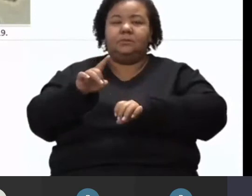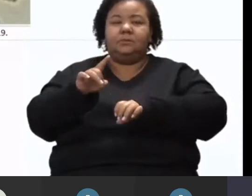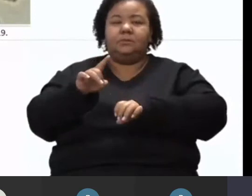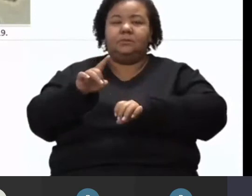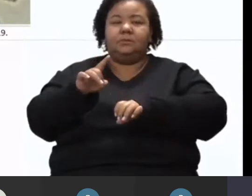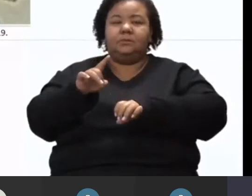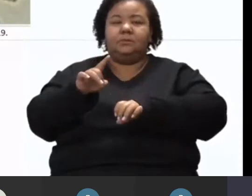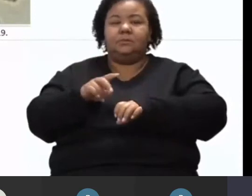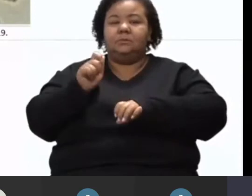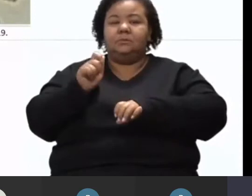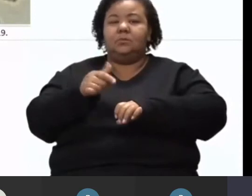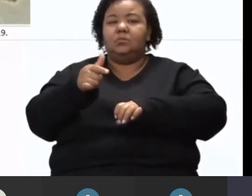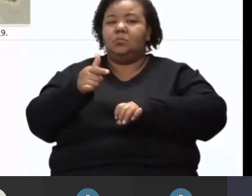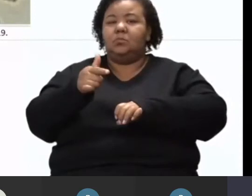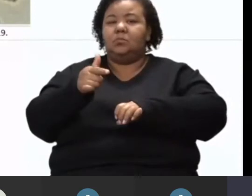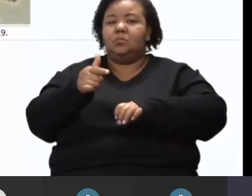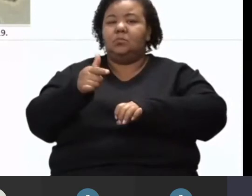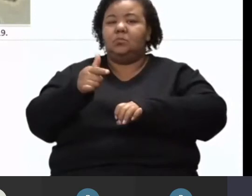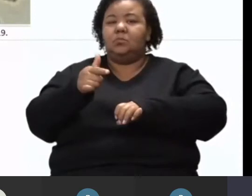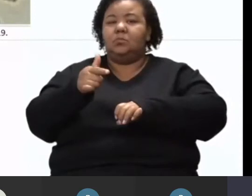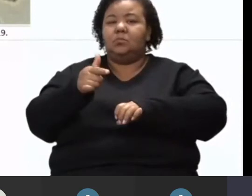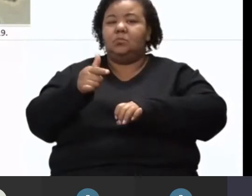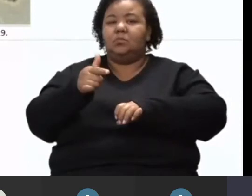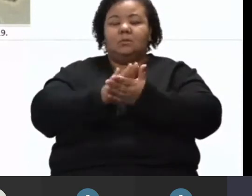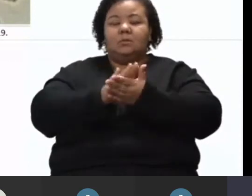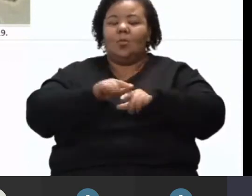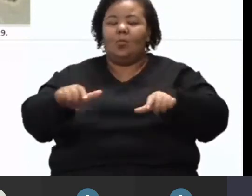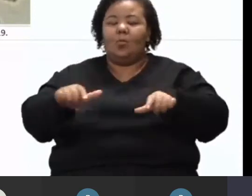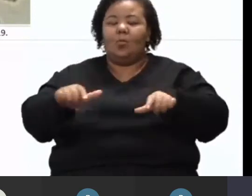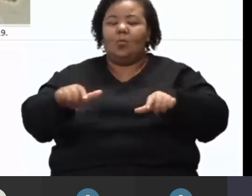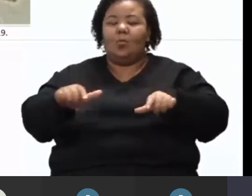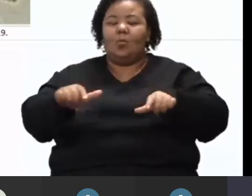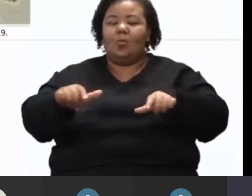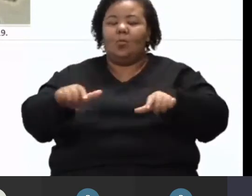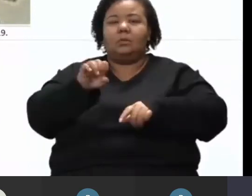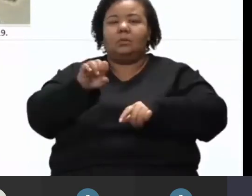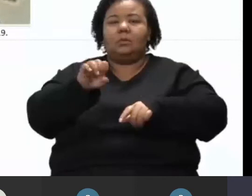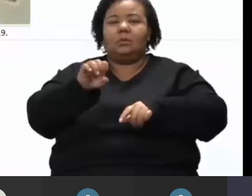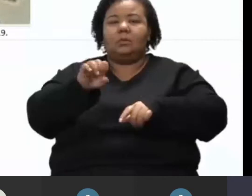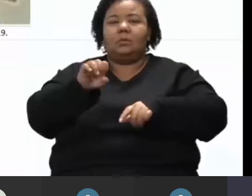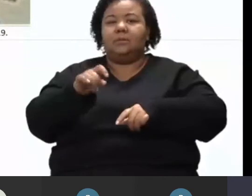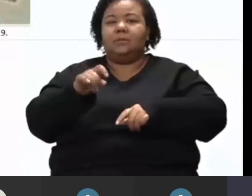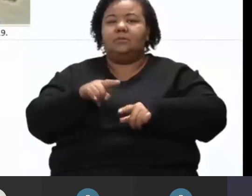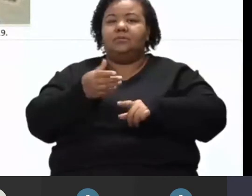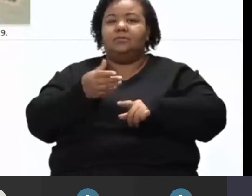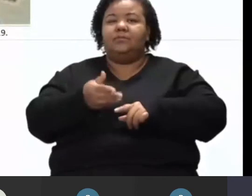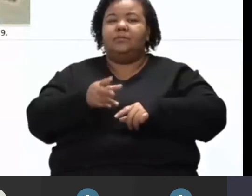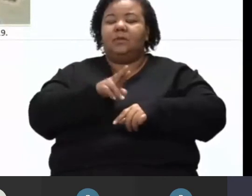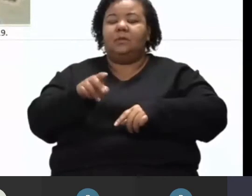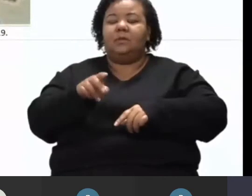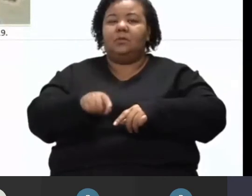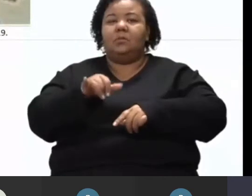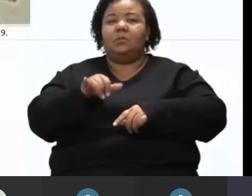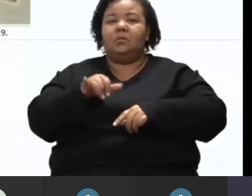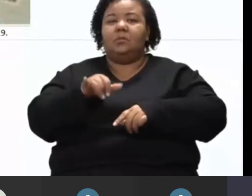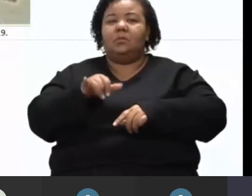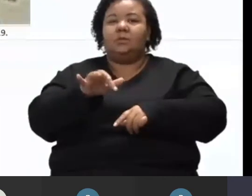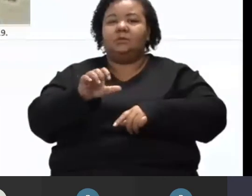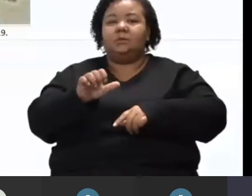não apresentar septos, ou seja, ela não ter essa formação de paredes transversais. E aí, então, ela é chamada de